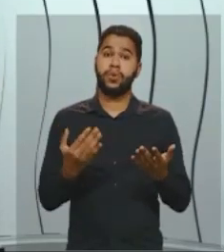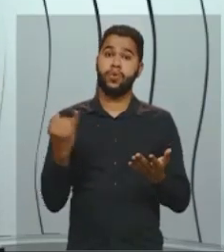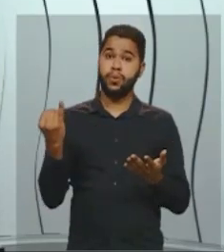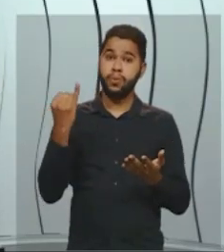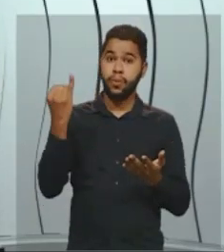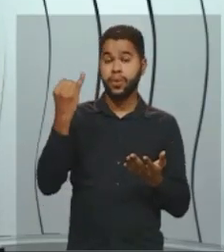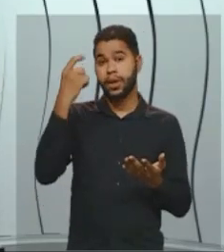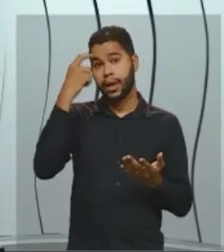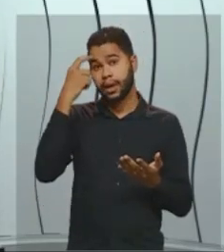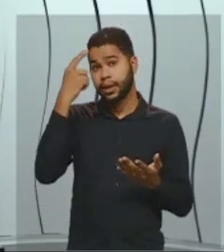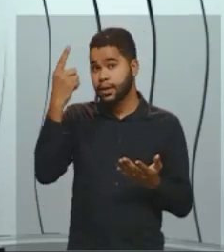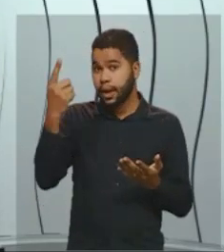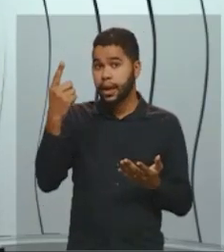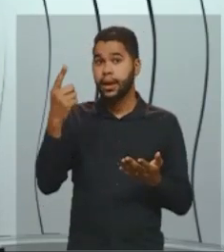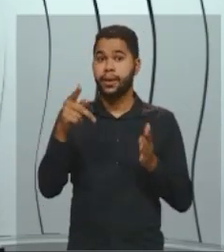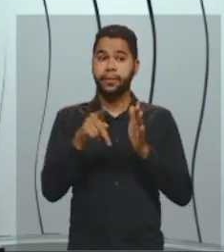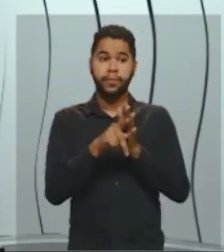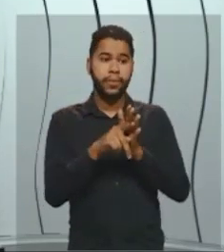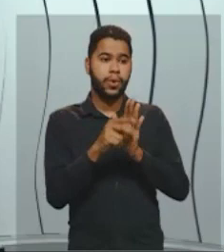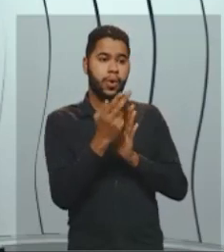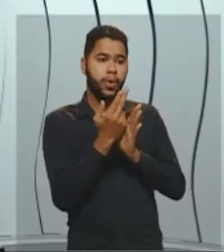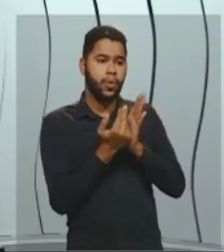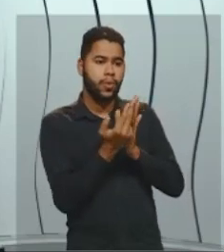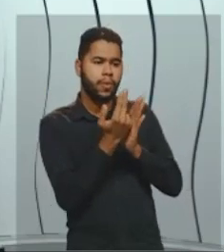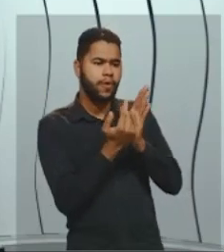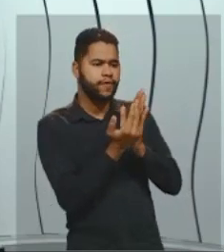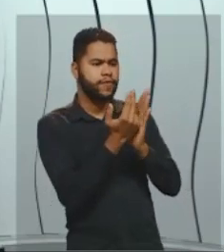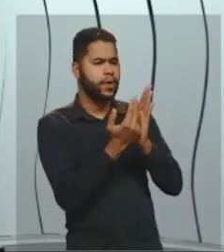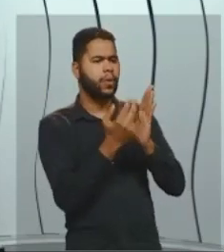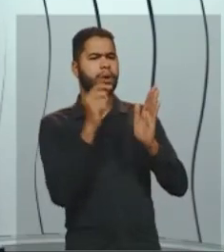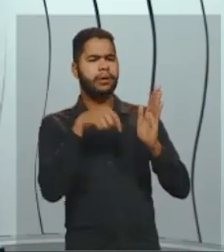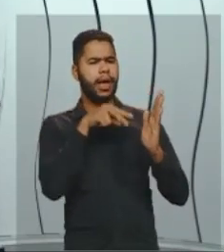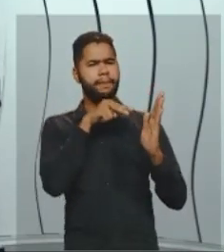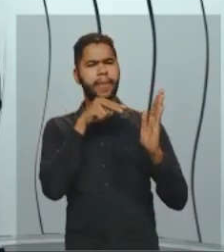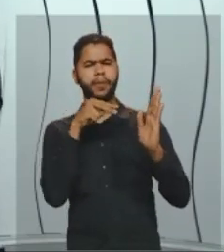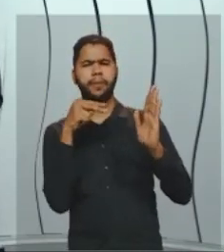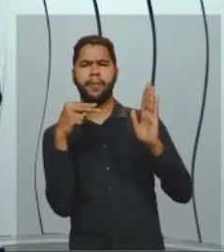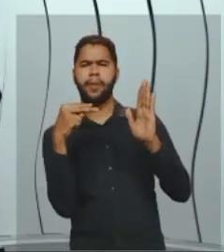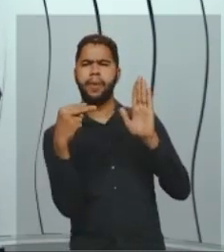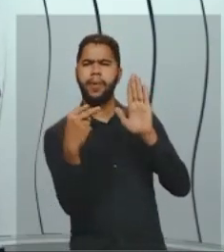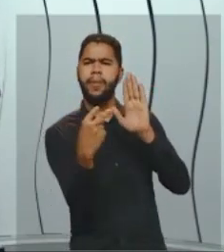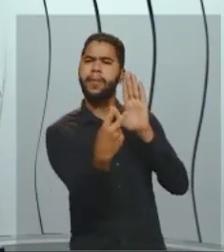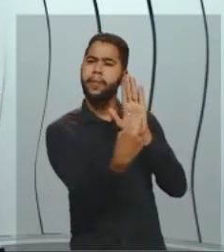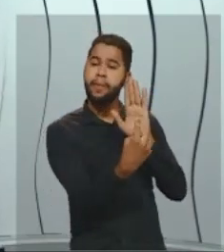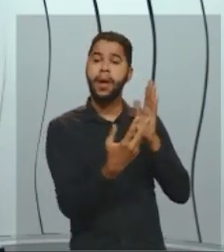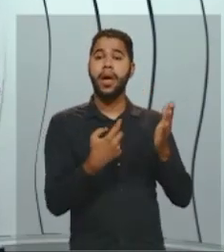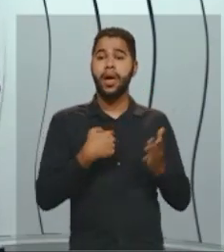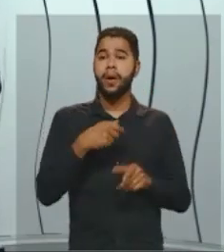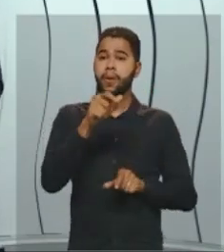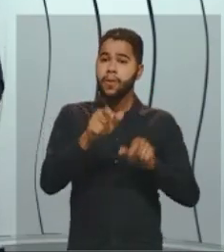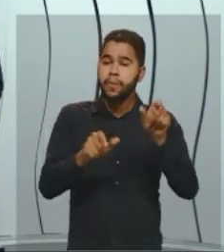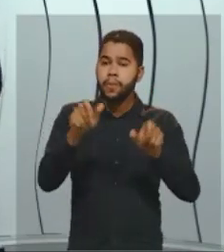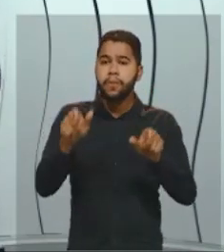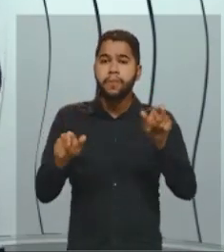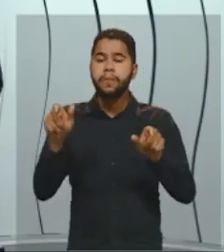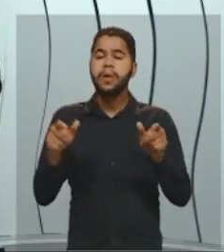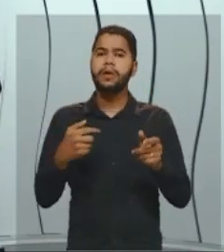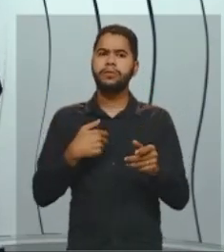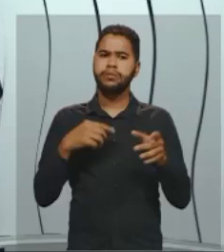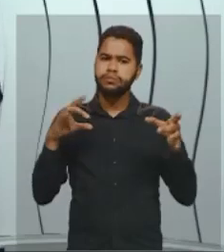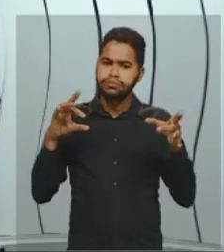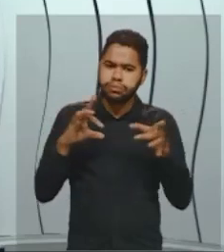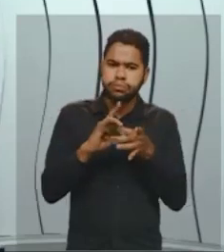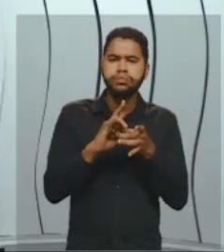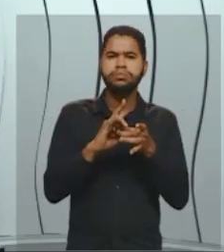importante é a ideia. Uma figura vale 1000 palavras, a gente vê a ilustração aqui. Eu sempre fui uma pessoa muito ligada